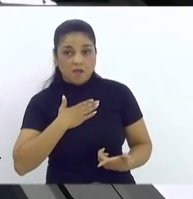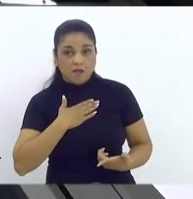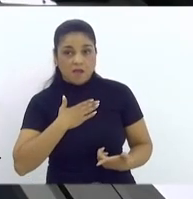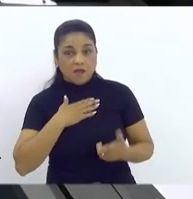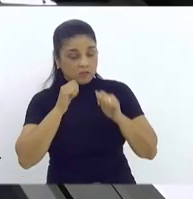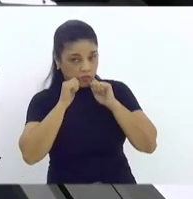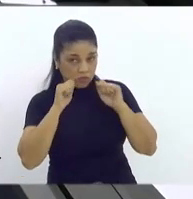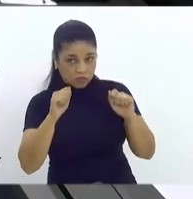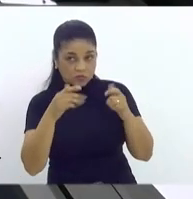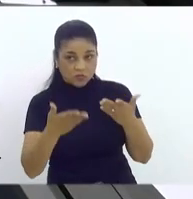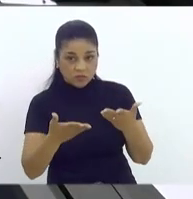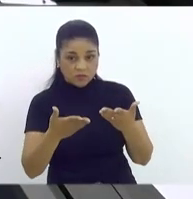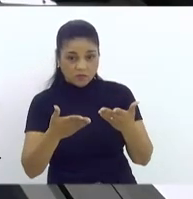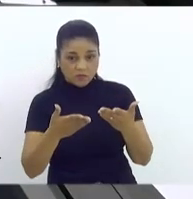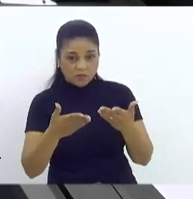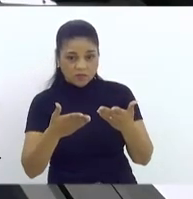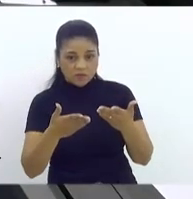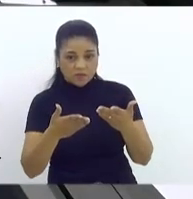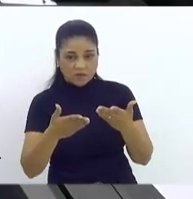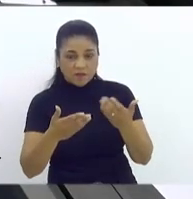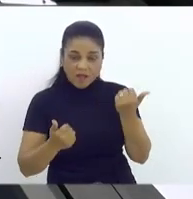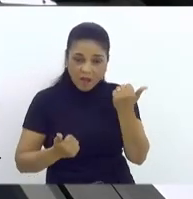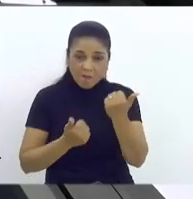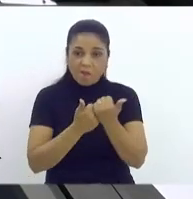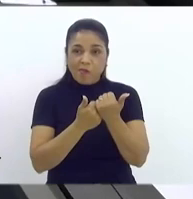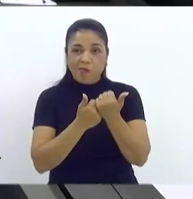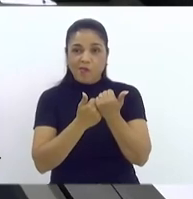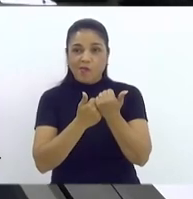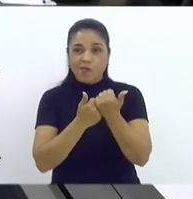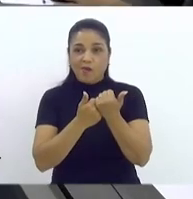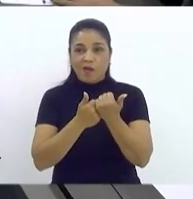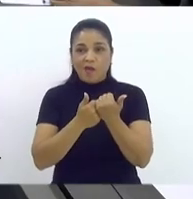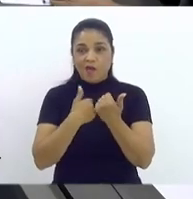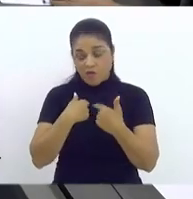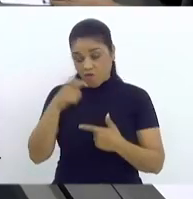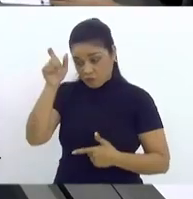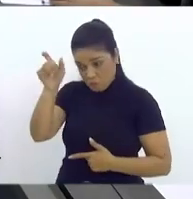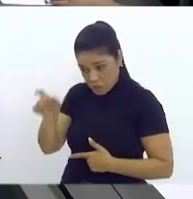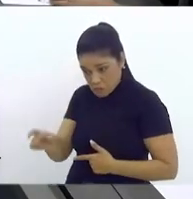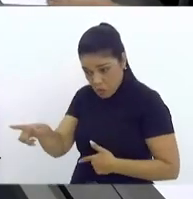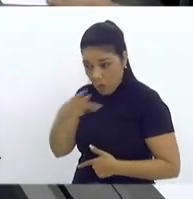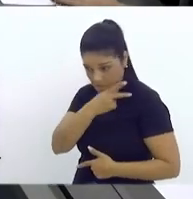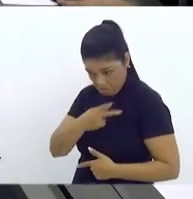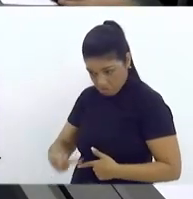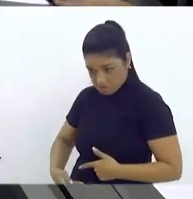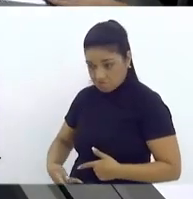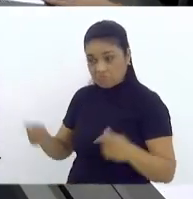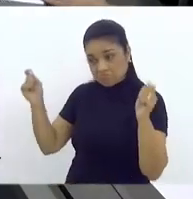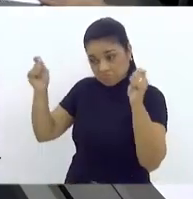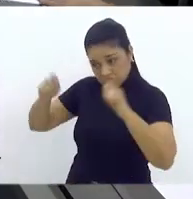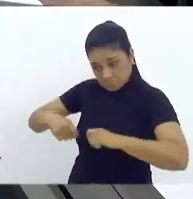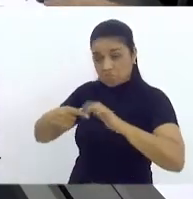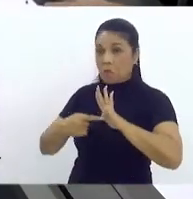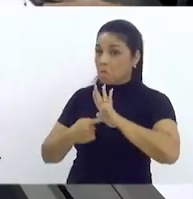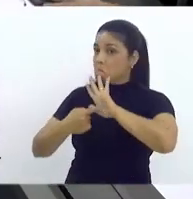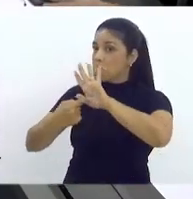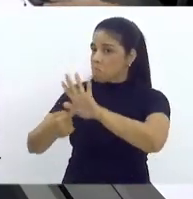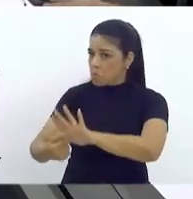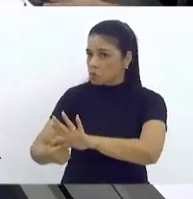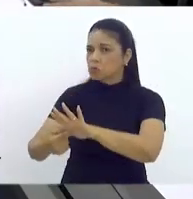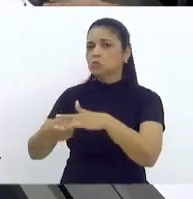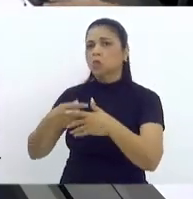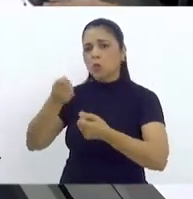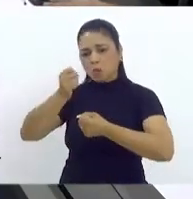tenho, tá? Problema nenhum, eu vejo que ela é uma pessoa muito competente, certo? Na hora de mostrar, né, realmente